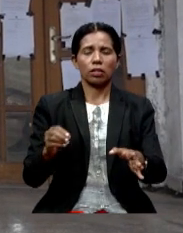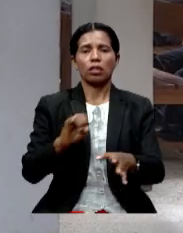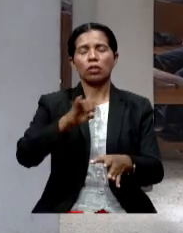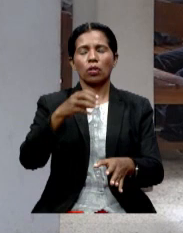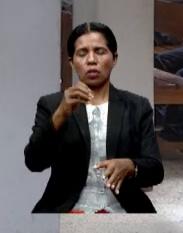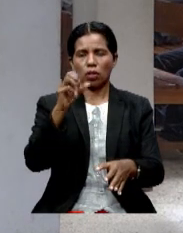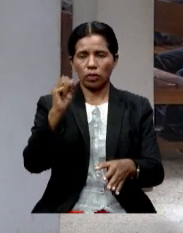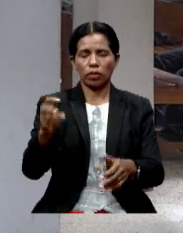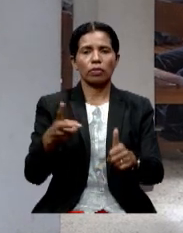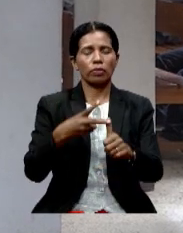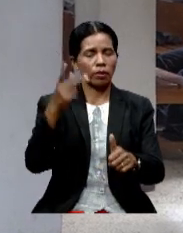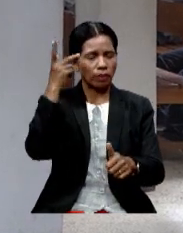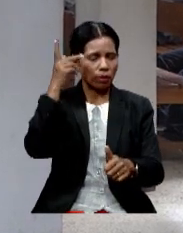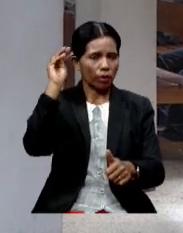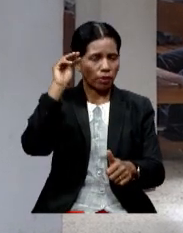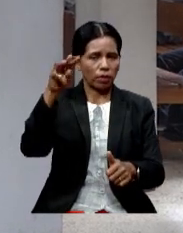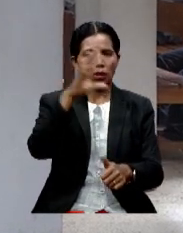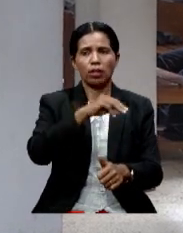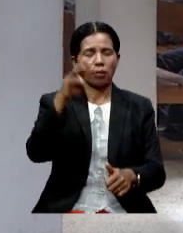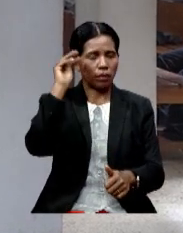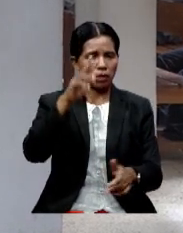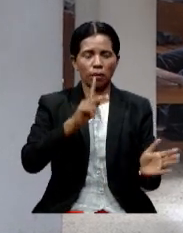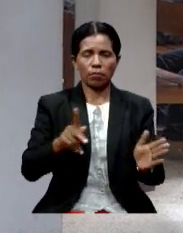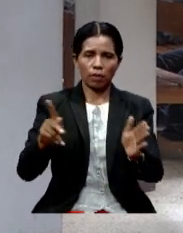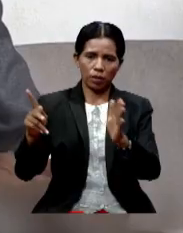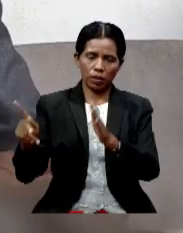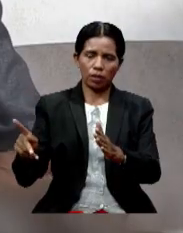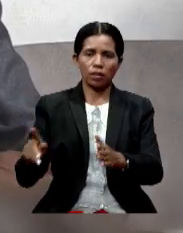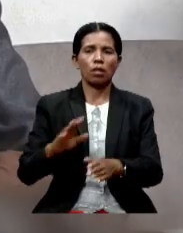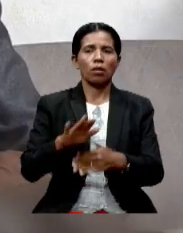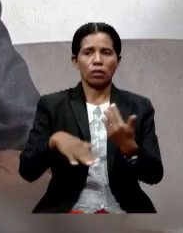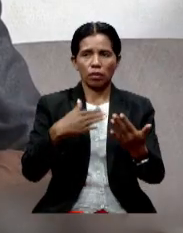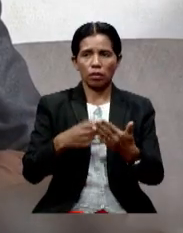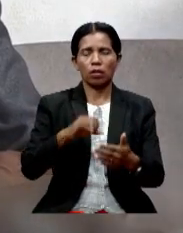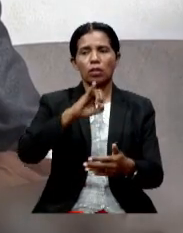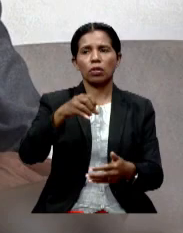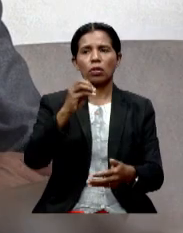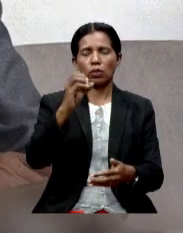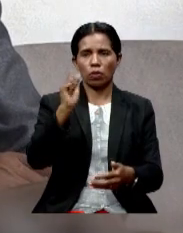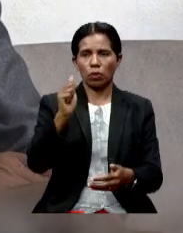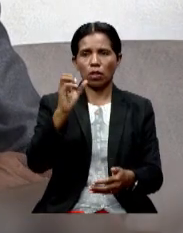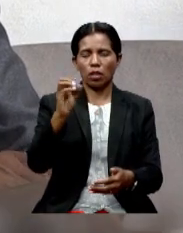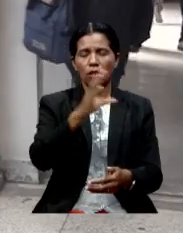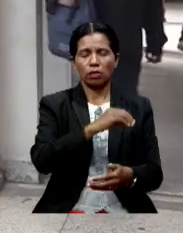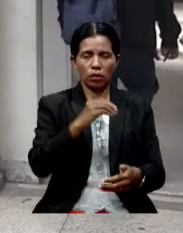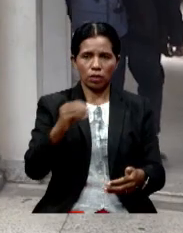atual vice-primeiro-ministro no Ministro Plano Ordenamento Território, João Batista Fernandes